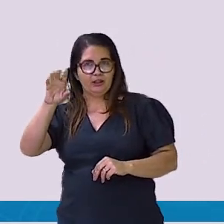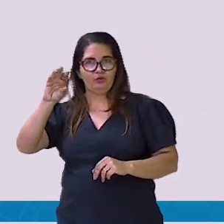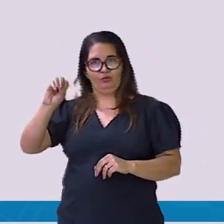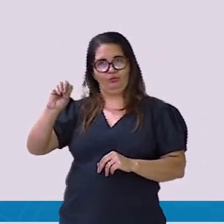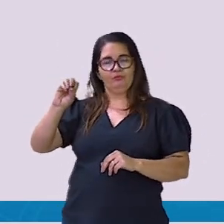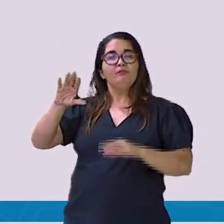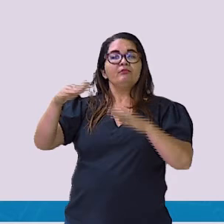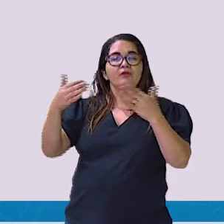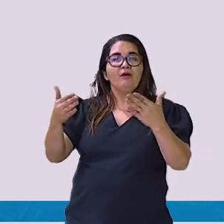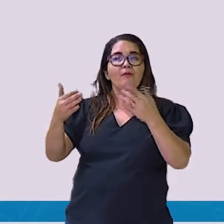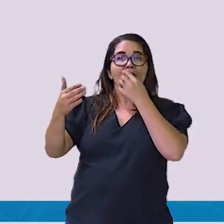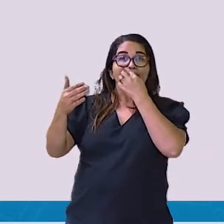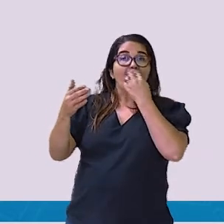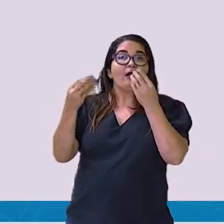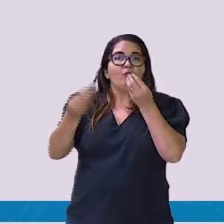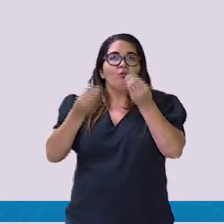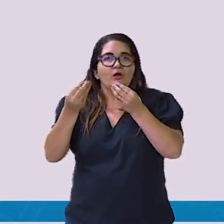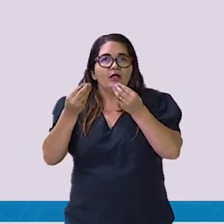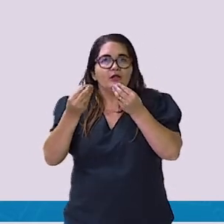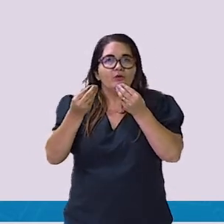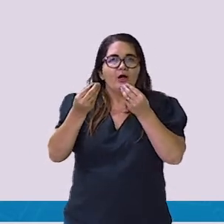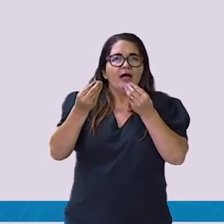ou subtropical.